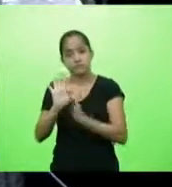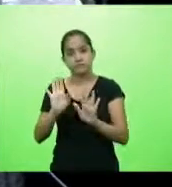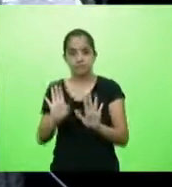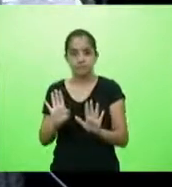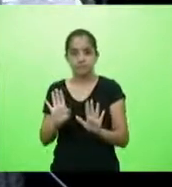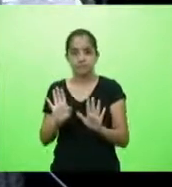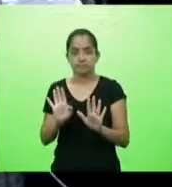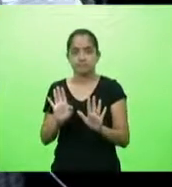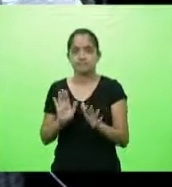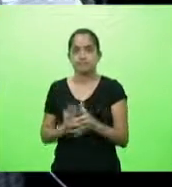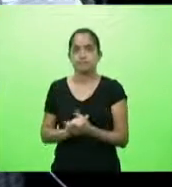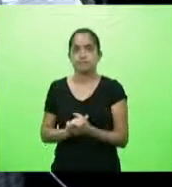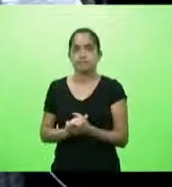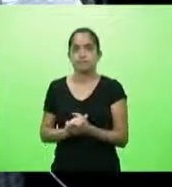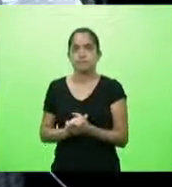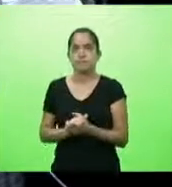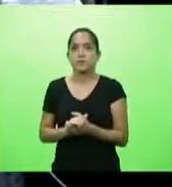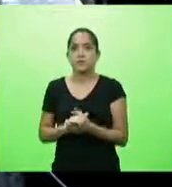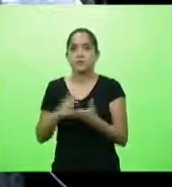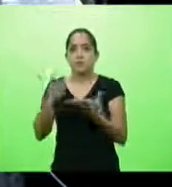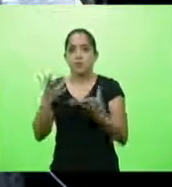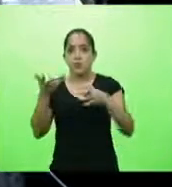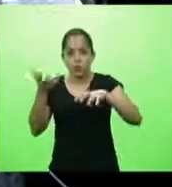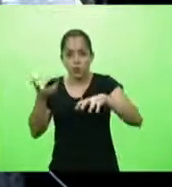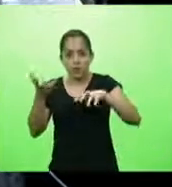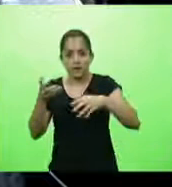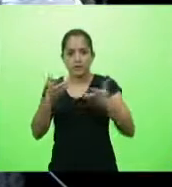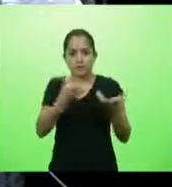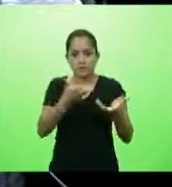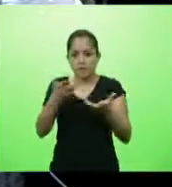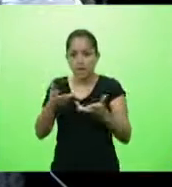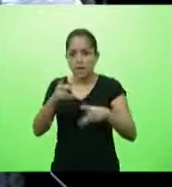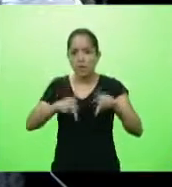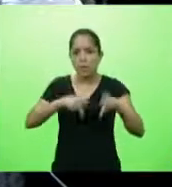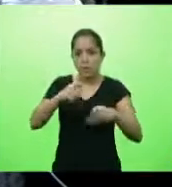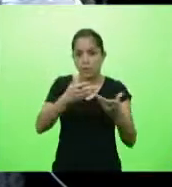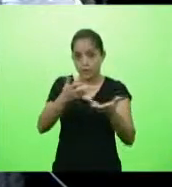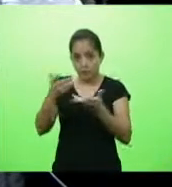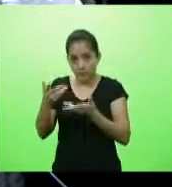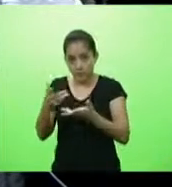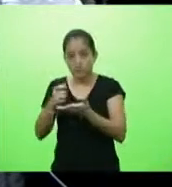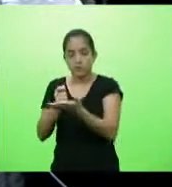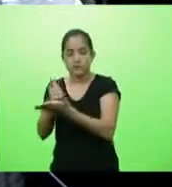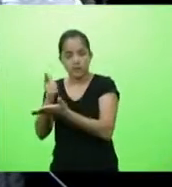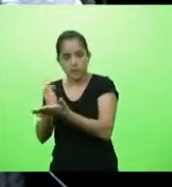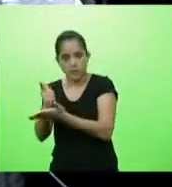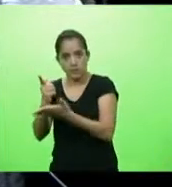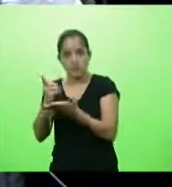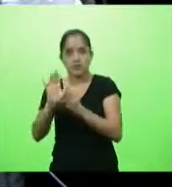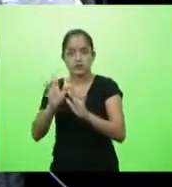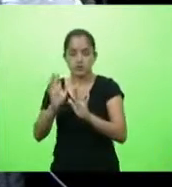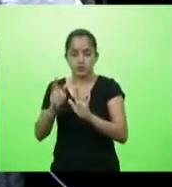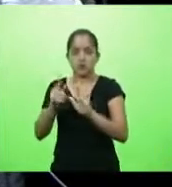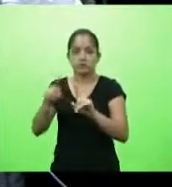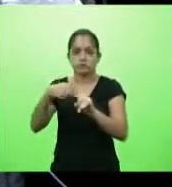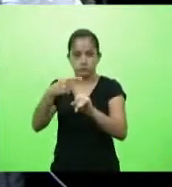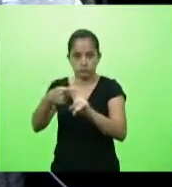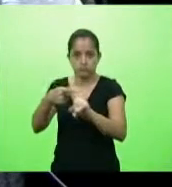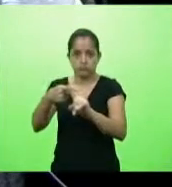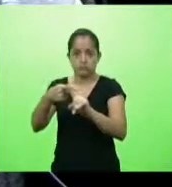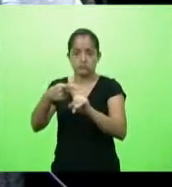do o Congresso quer, o povo quer, vai comprar as vacinas da Pfizer, já sinalizou positivamente,